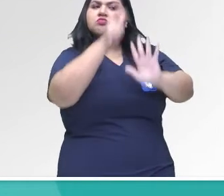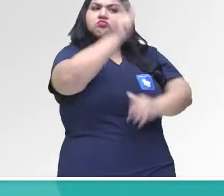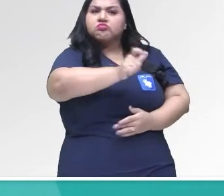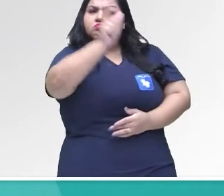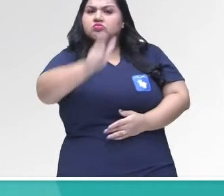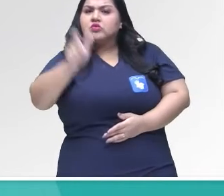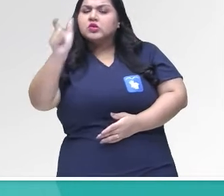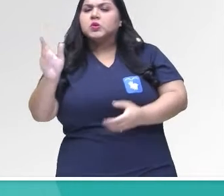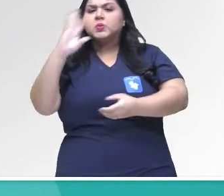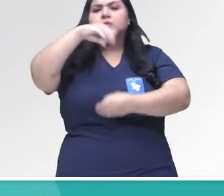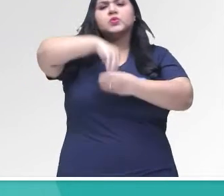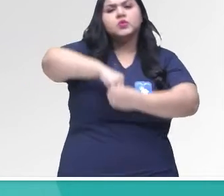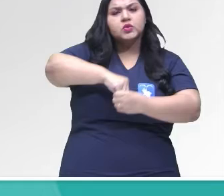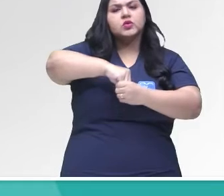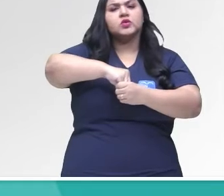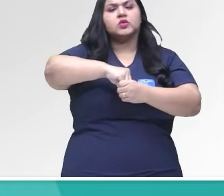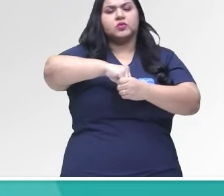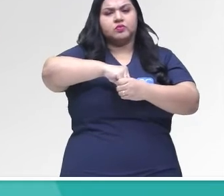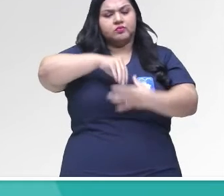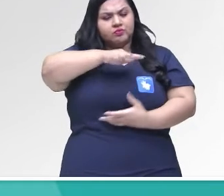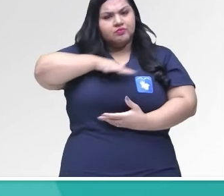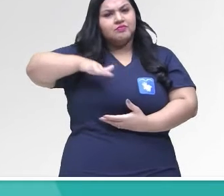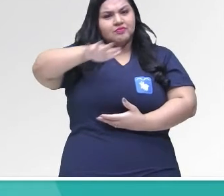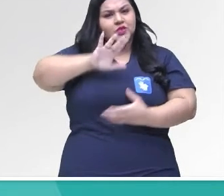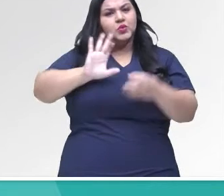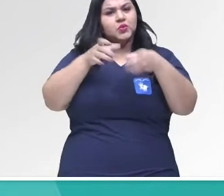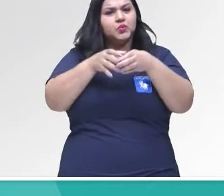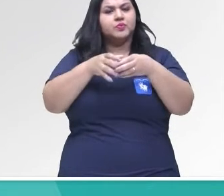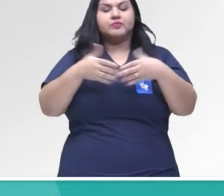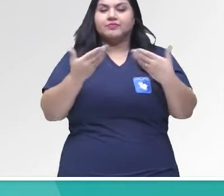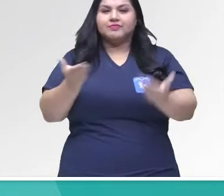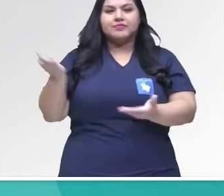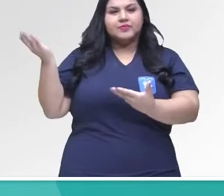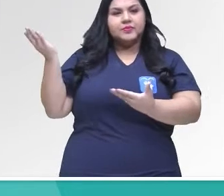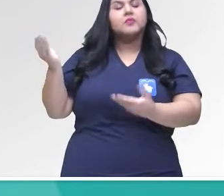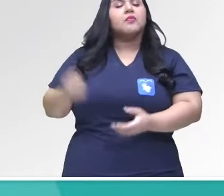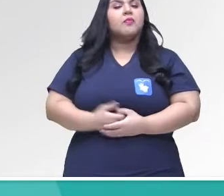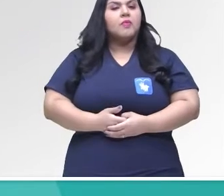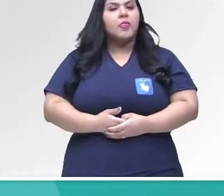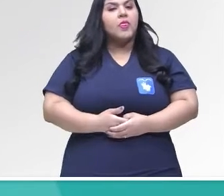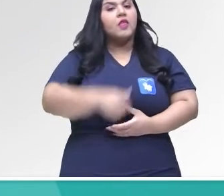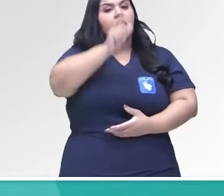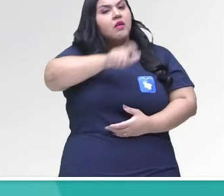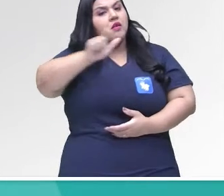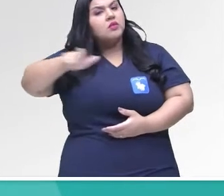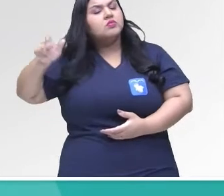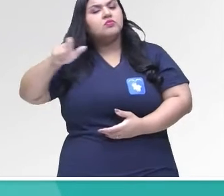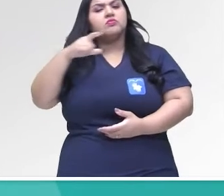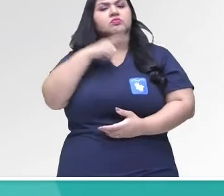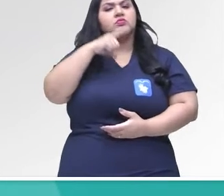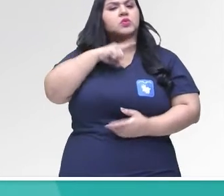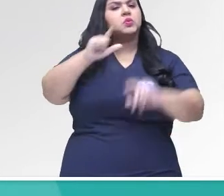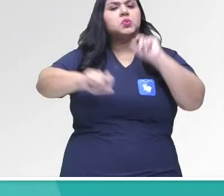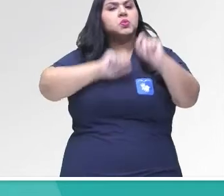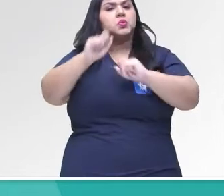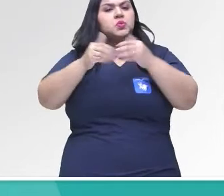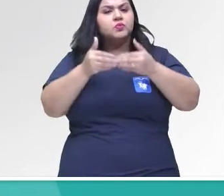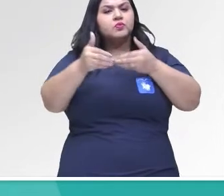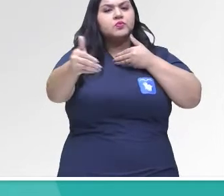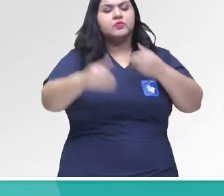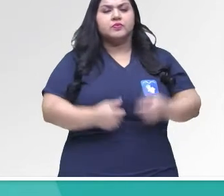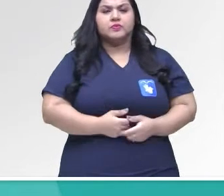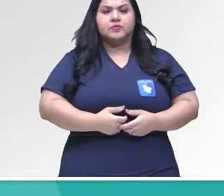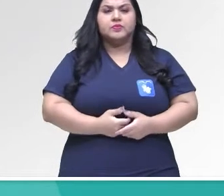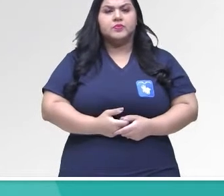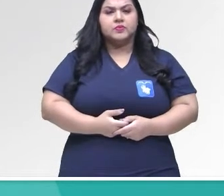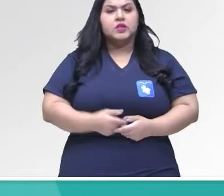personagens que compõem esse cortejo. Vamos ver? Então, os personagens que compõem o cortejo são os seguintes.